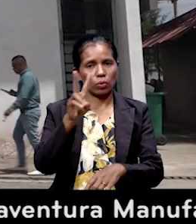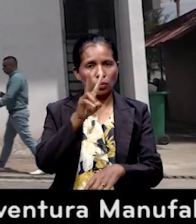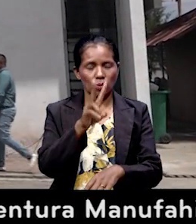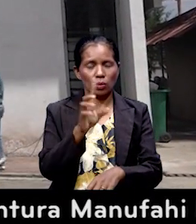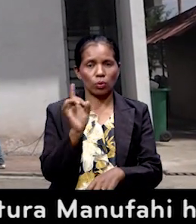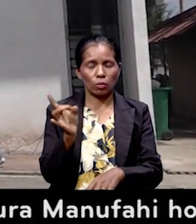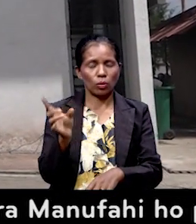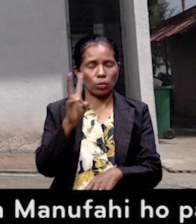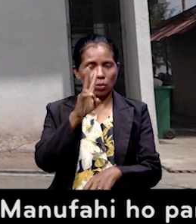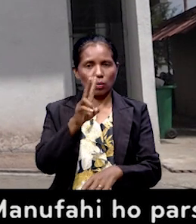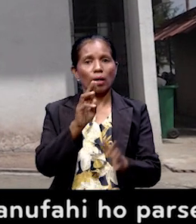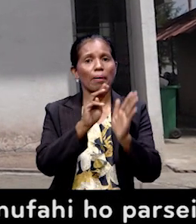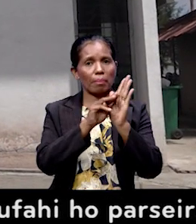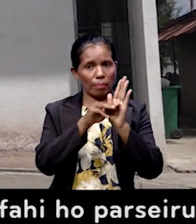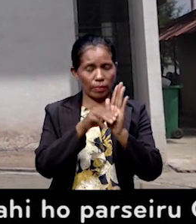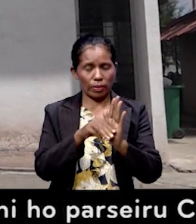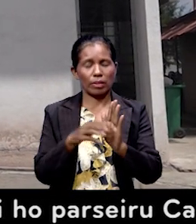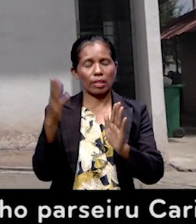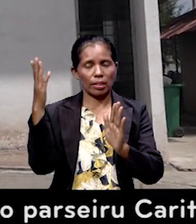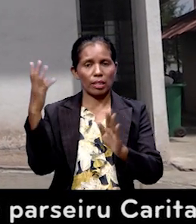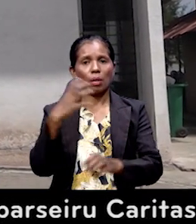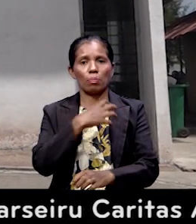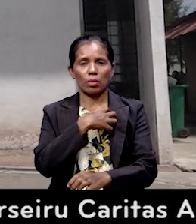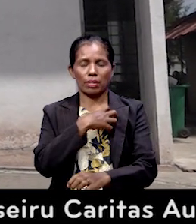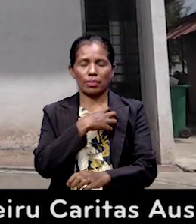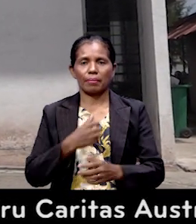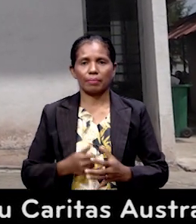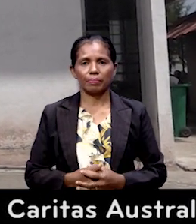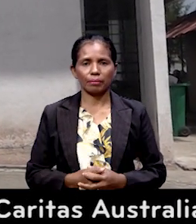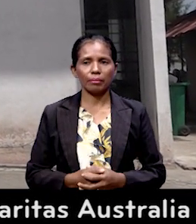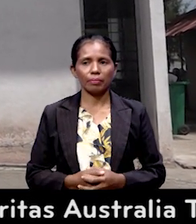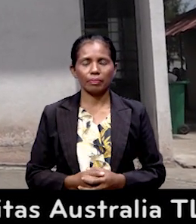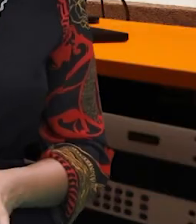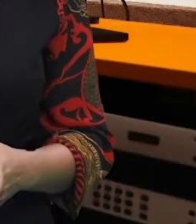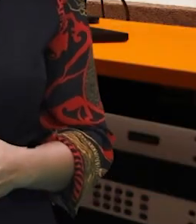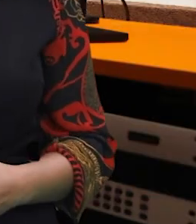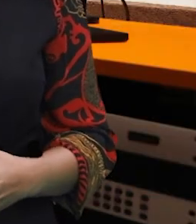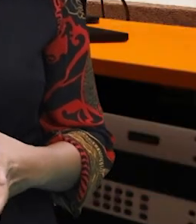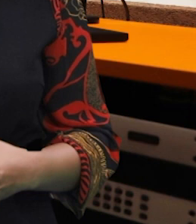Distrital Lili, por ituir primeiro interrogatório. Na Pleão Xavier, Justiniano Nano, GMN.